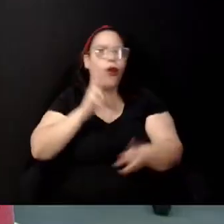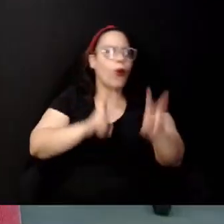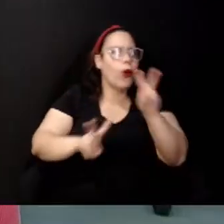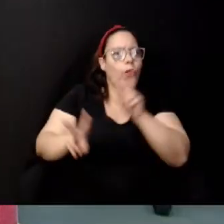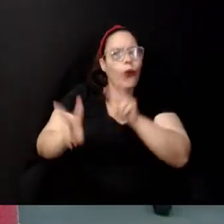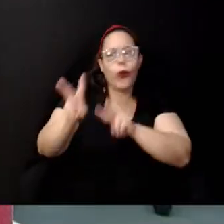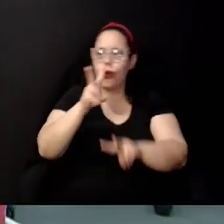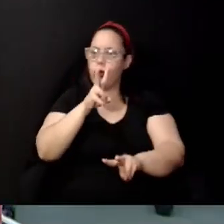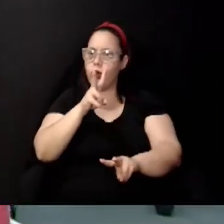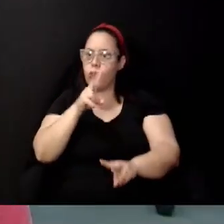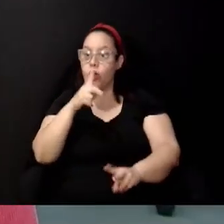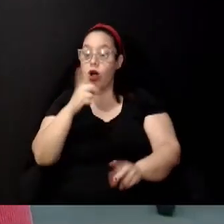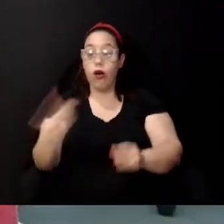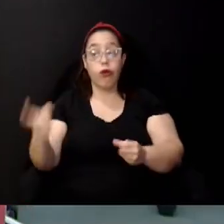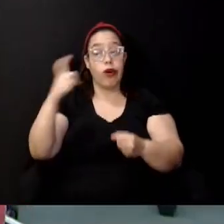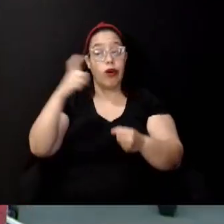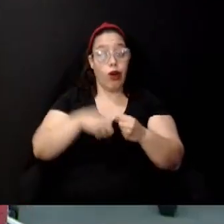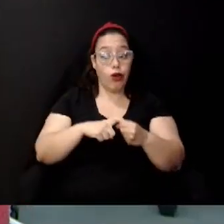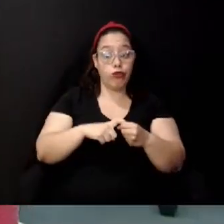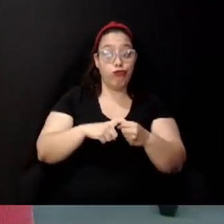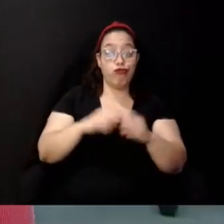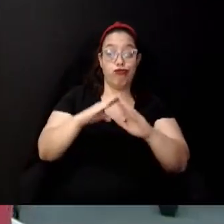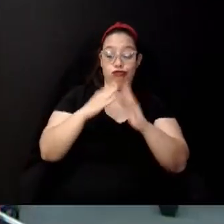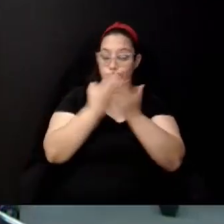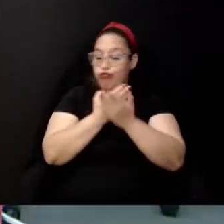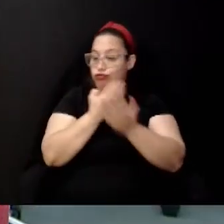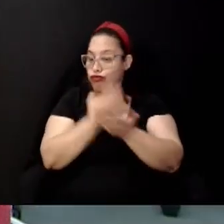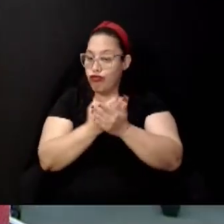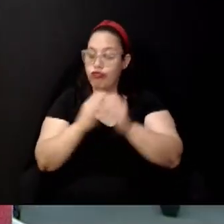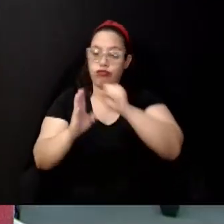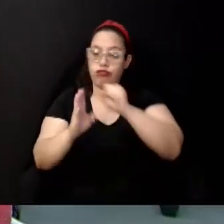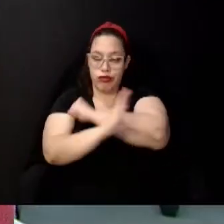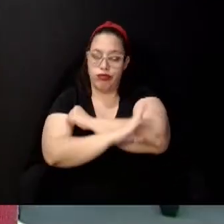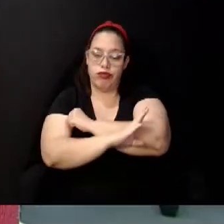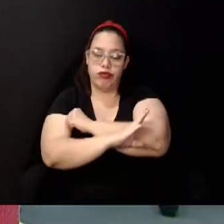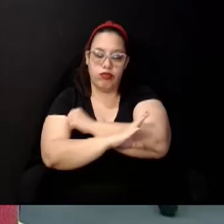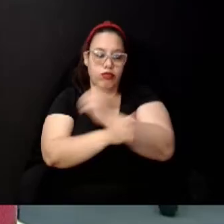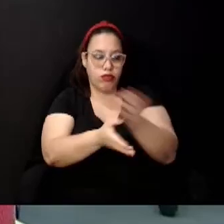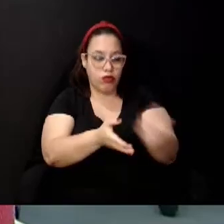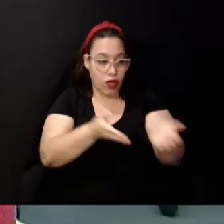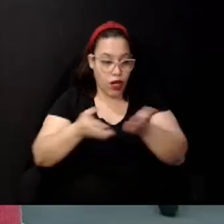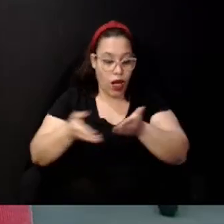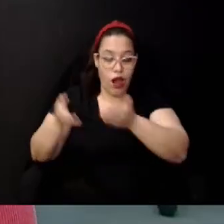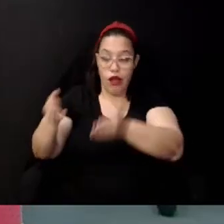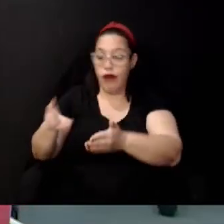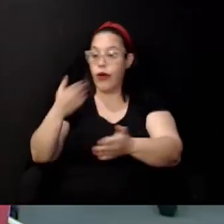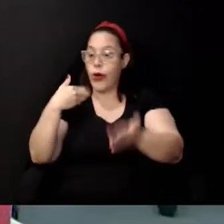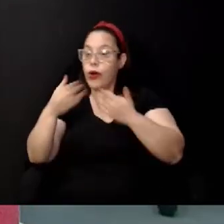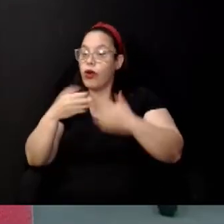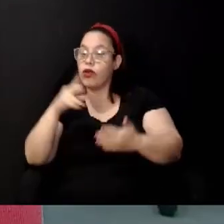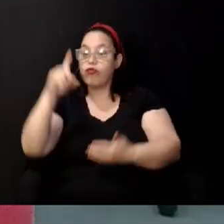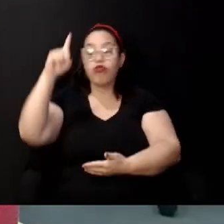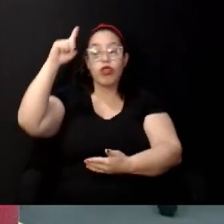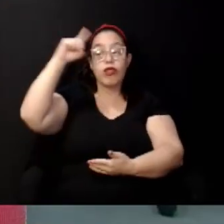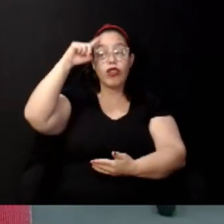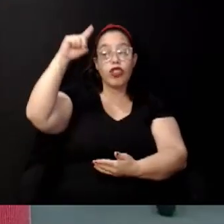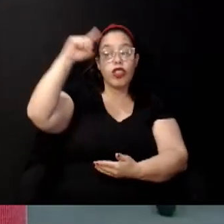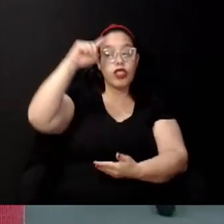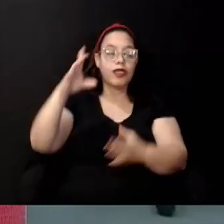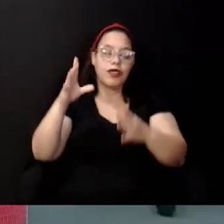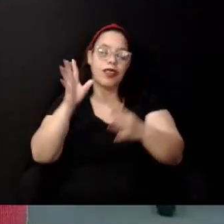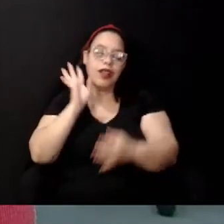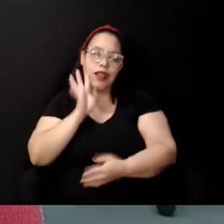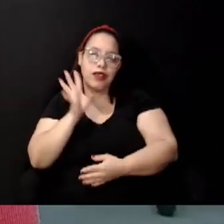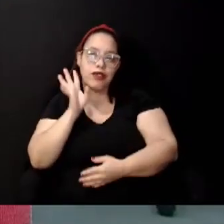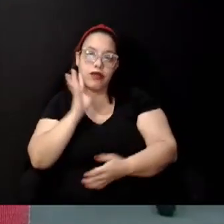voltam, ali para a escola, para o bairro deles, eles trazem isso, Eles contam que eles vieram até a Câmara, trazem um pouquinho, muitas vezes, das coisas